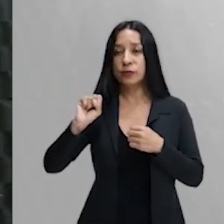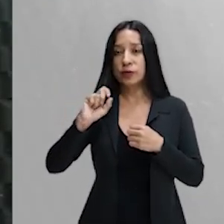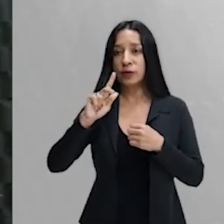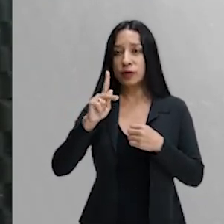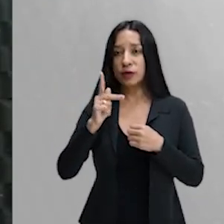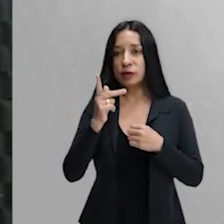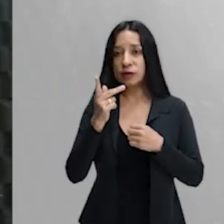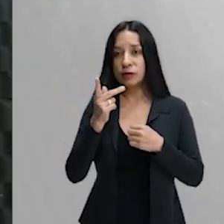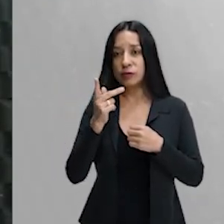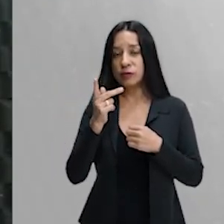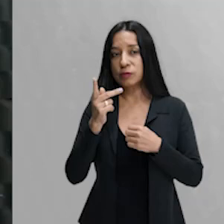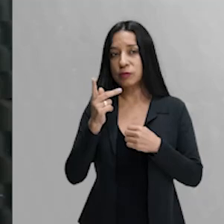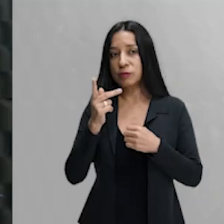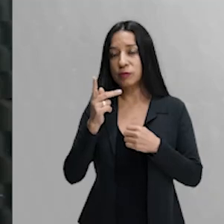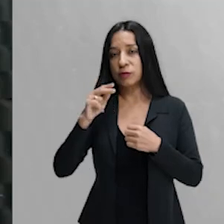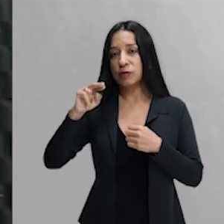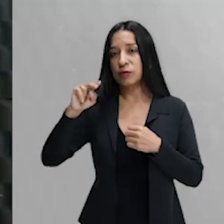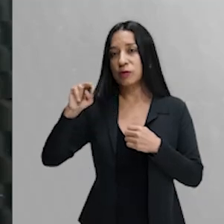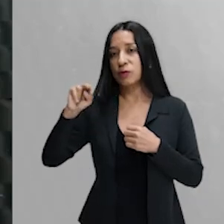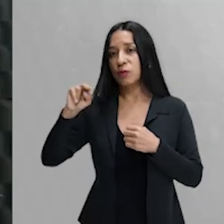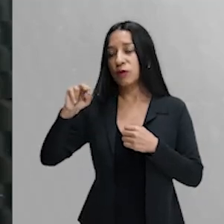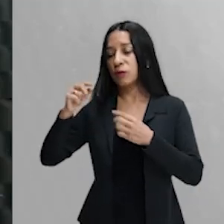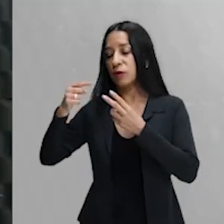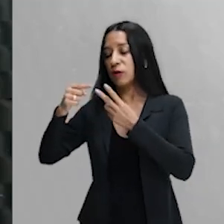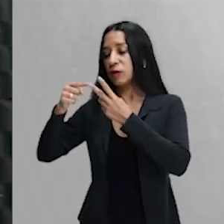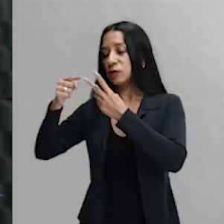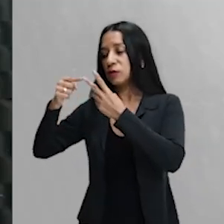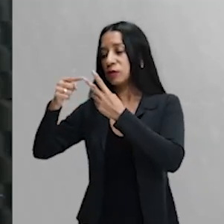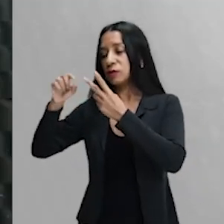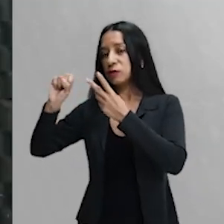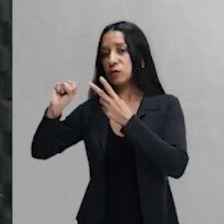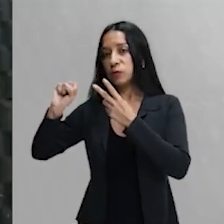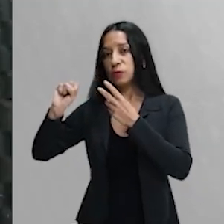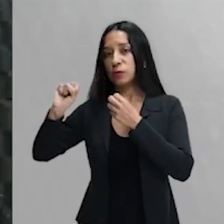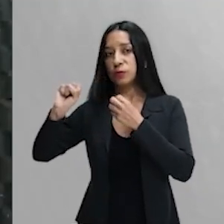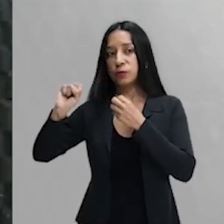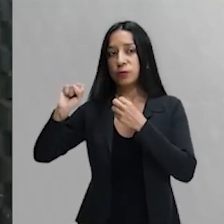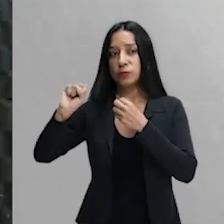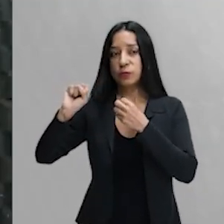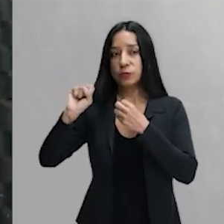H vai ser igual a raiz quadrada de 8.